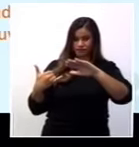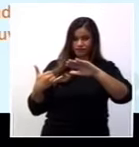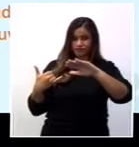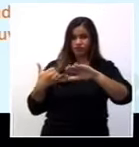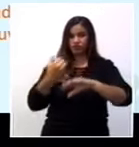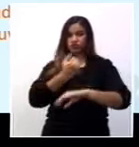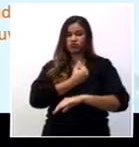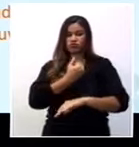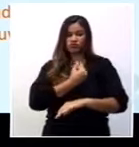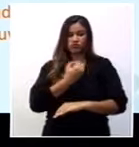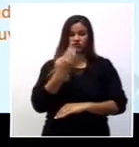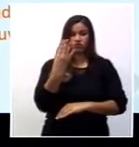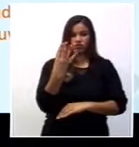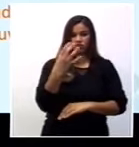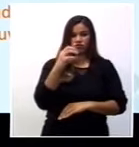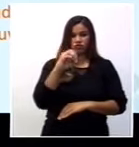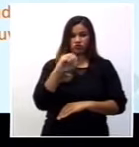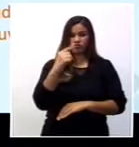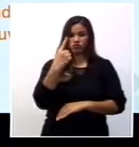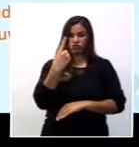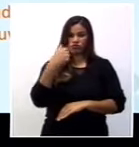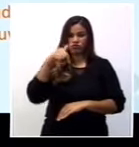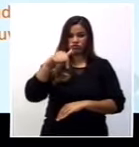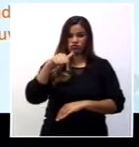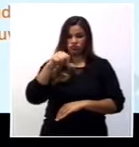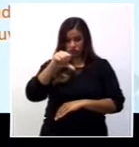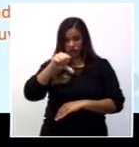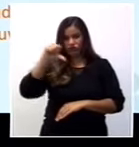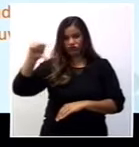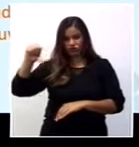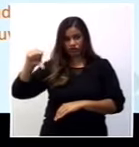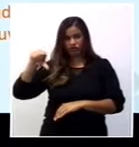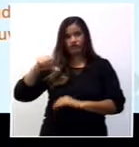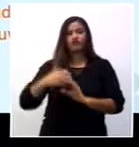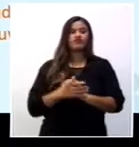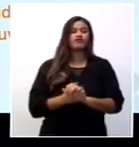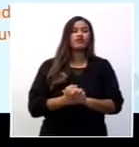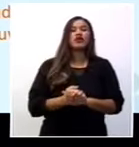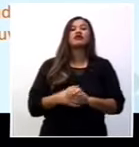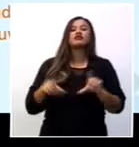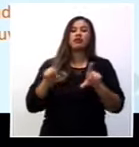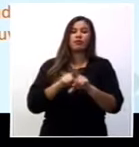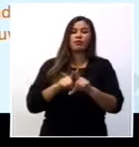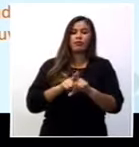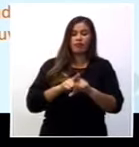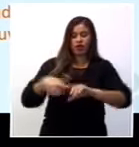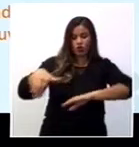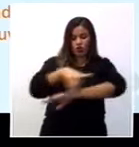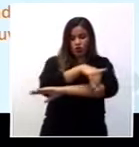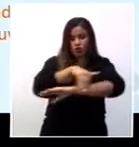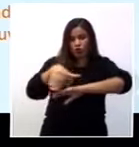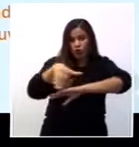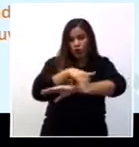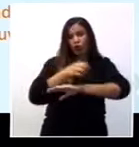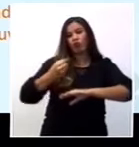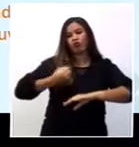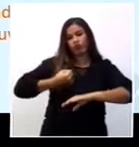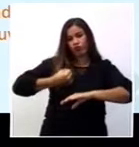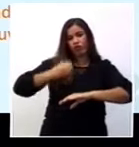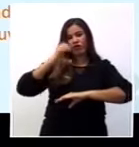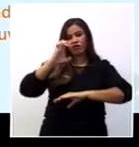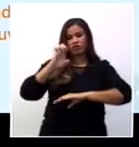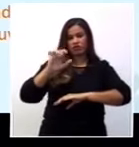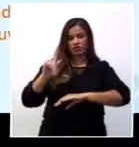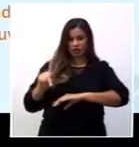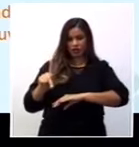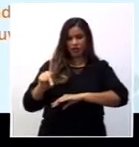o número 40199 com o número do seu CEP, o que é importante, e você vai